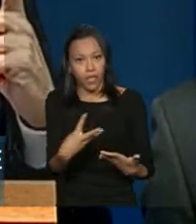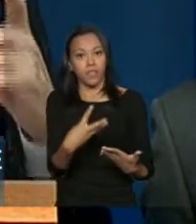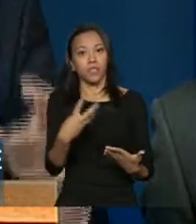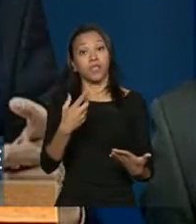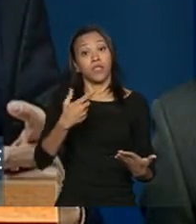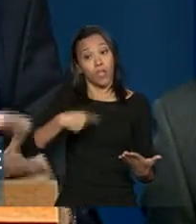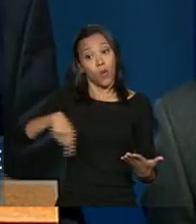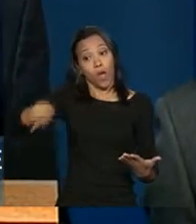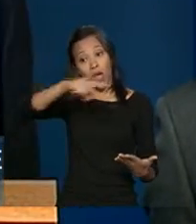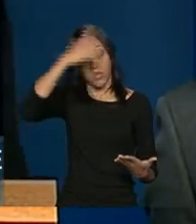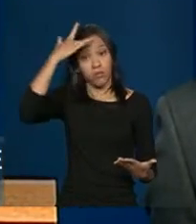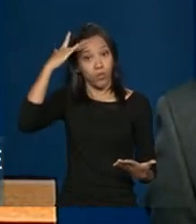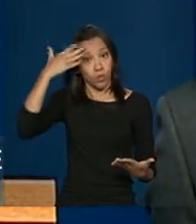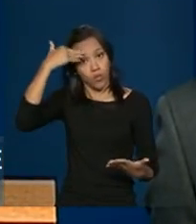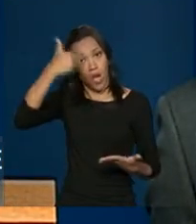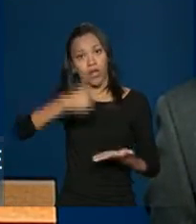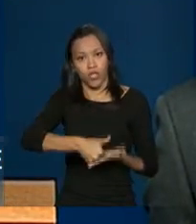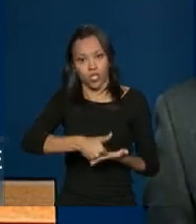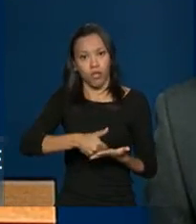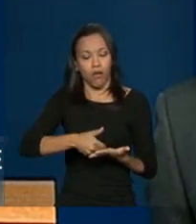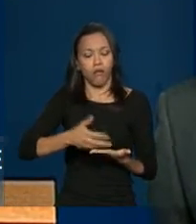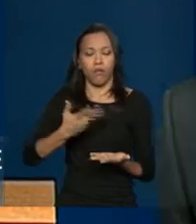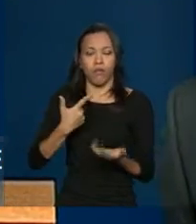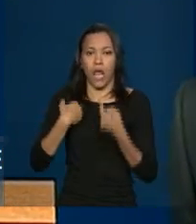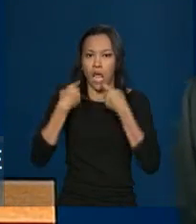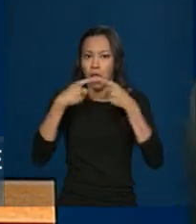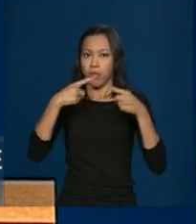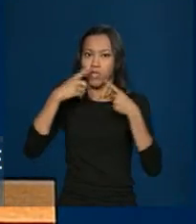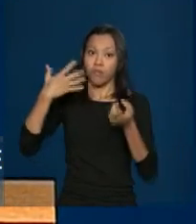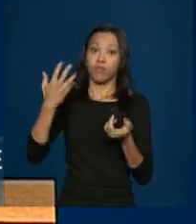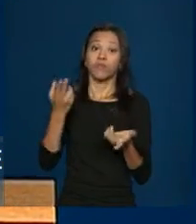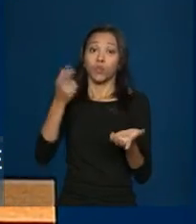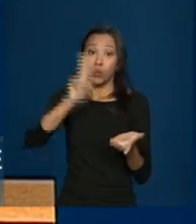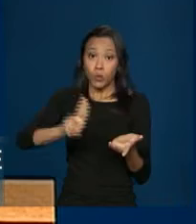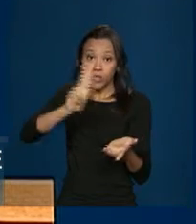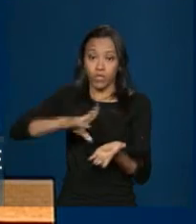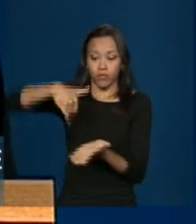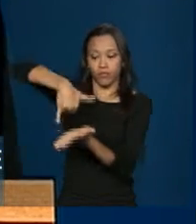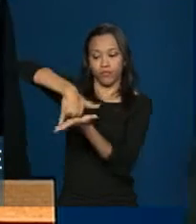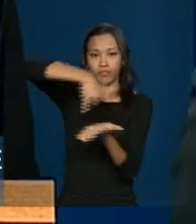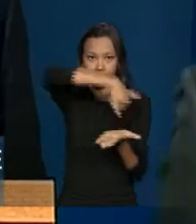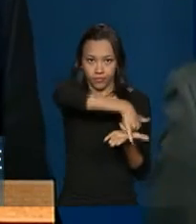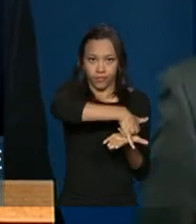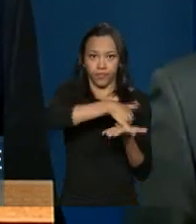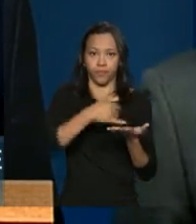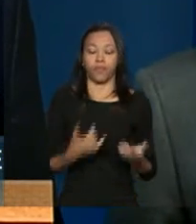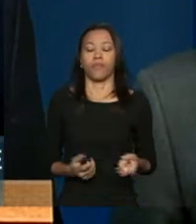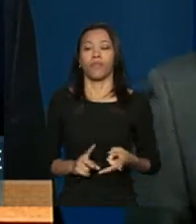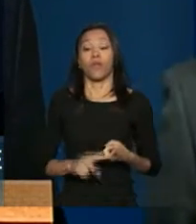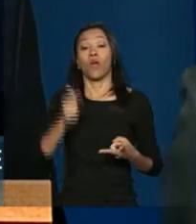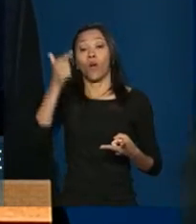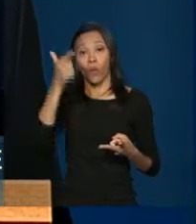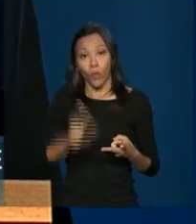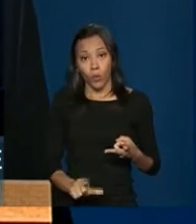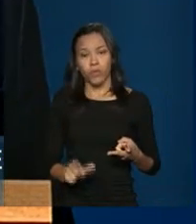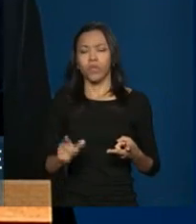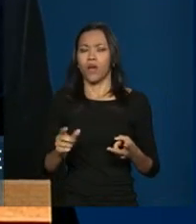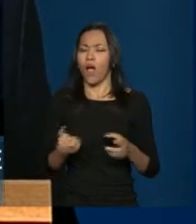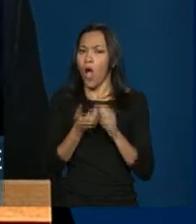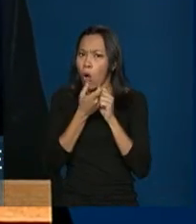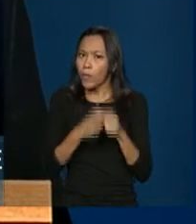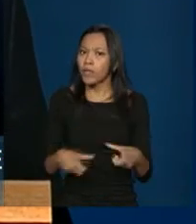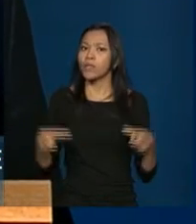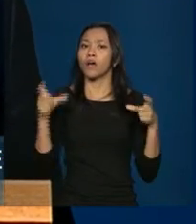canais de denúncia. Houve também um aumento das operações, em